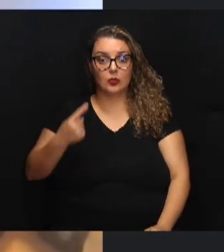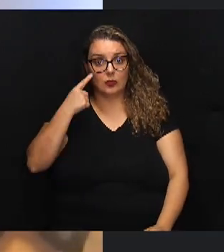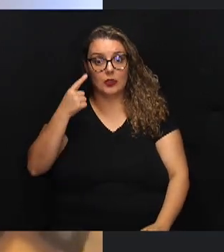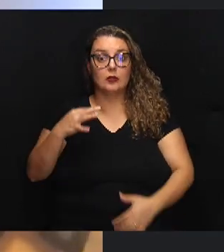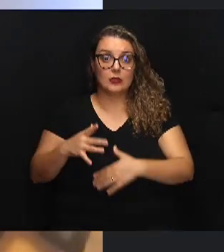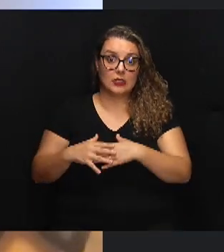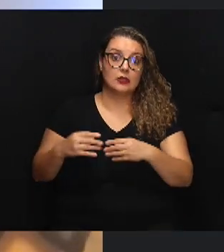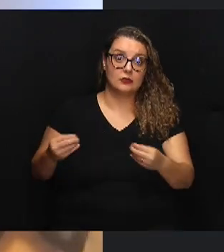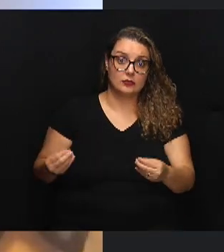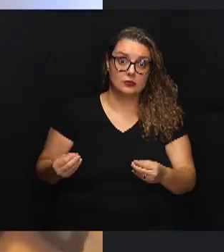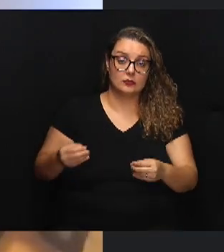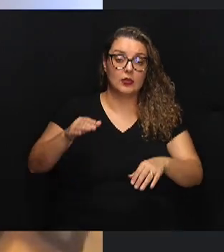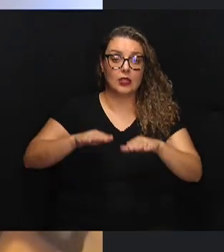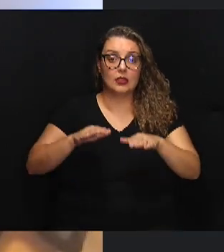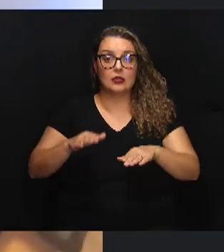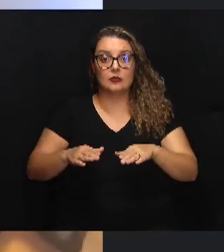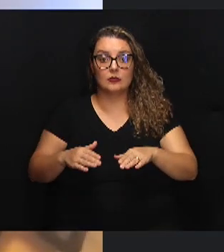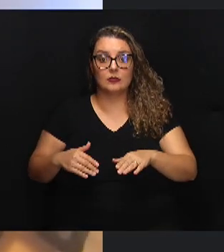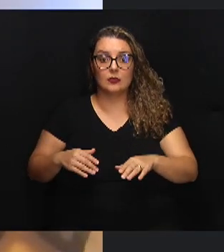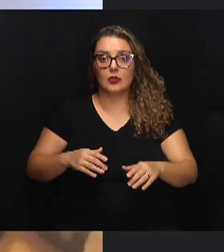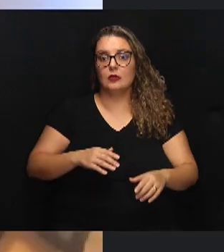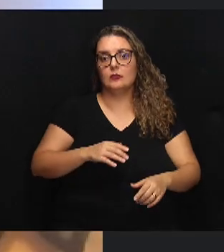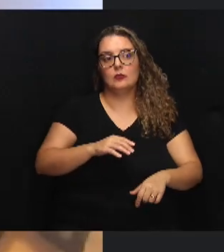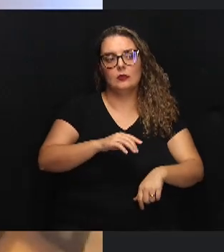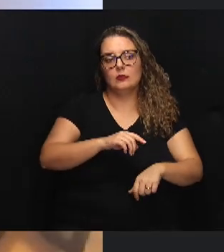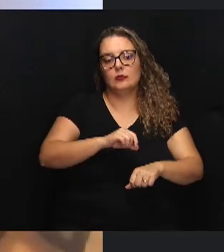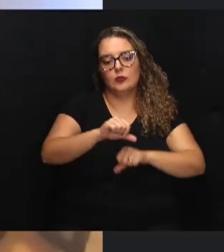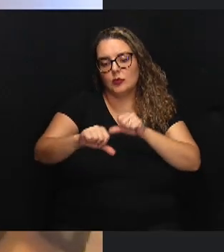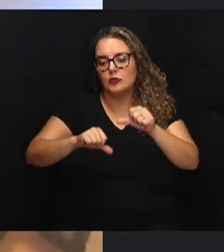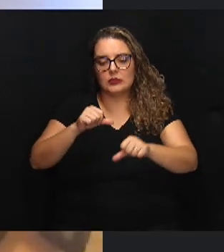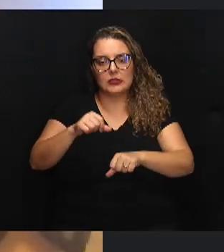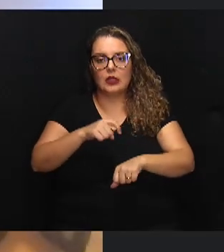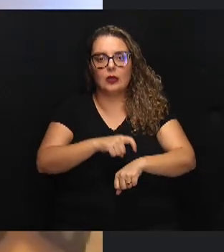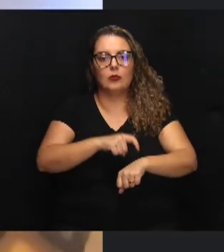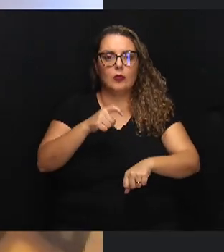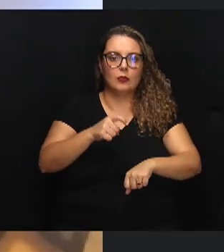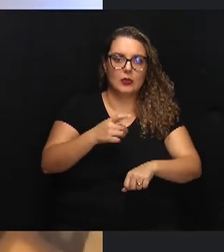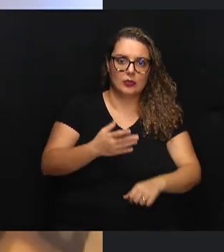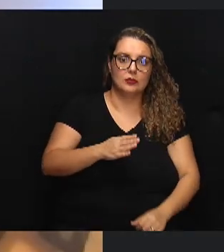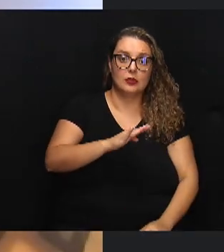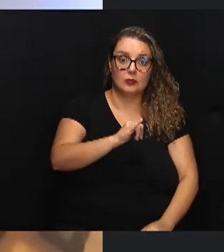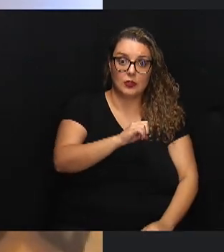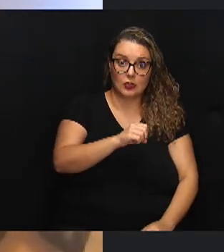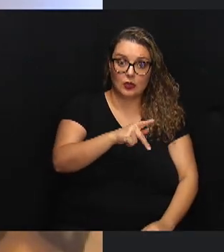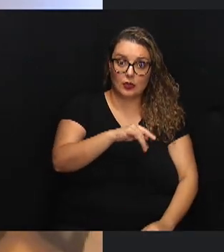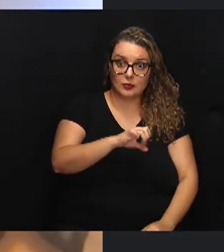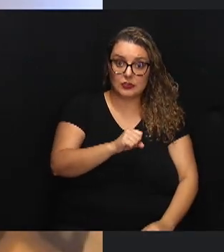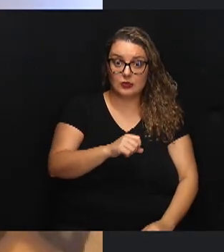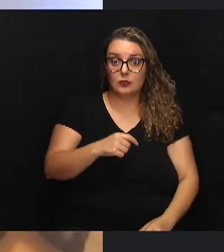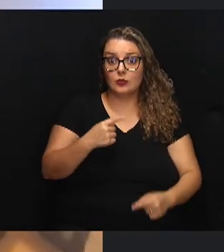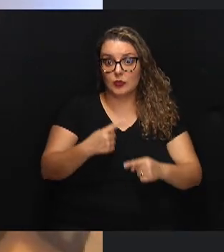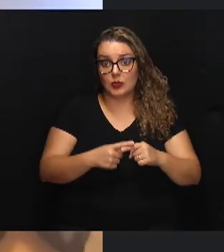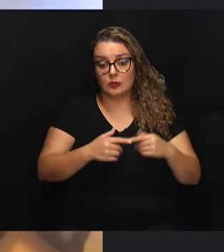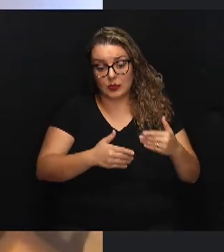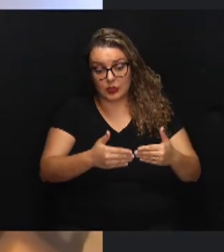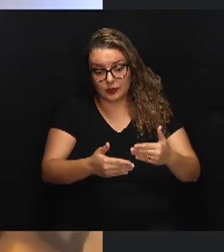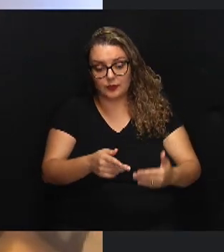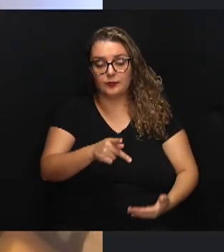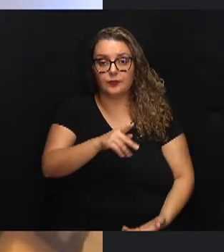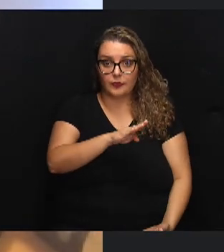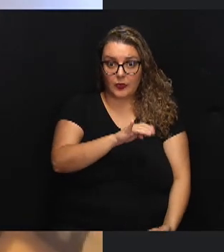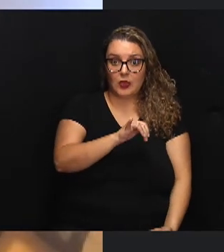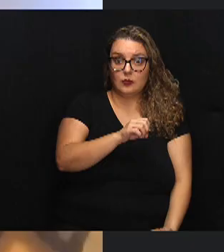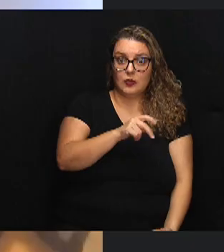curativa, e às vezes pular a etapa de uma biópsia. Porque o processo da biópsia em si, né, aquele procedimento